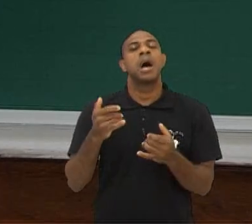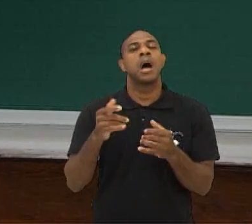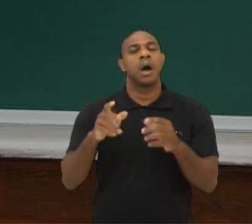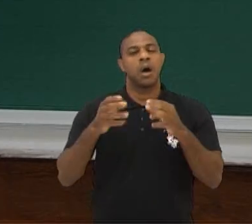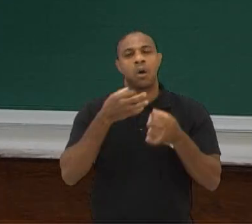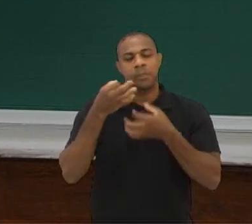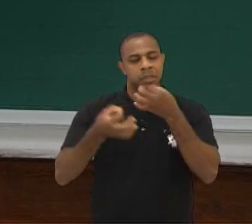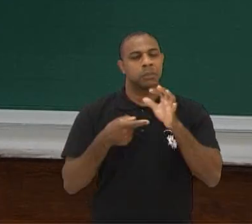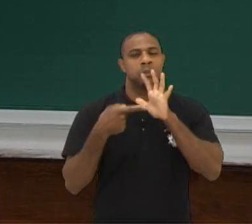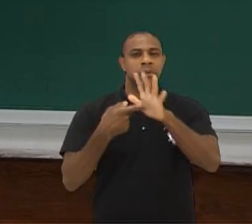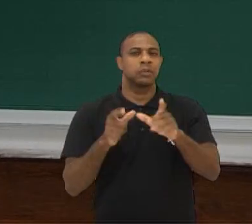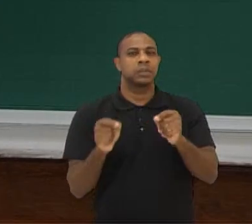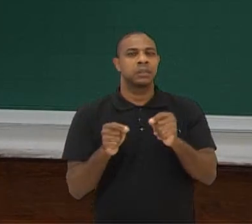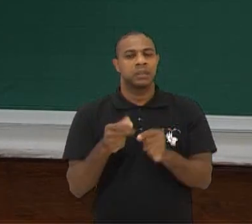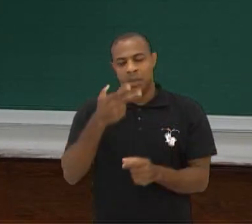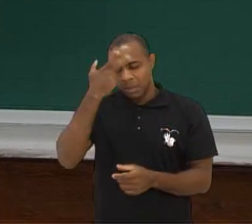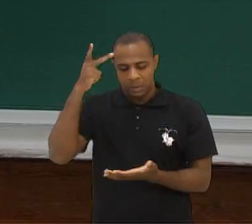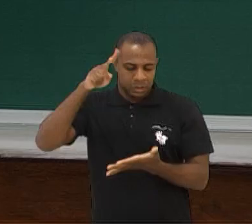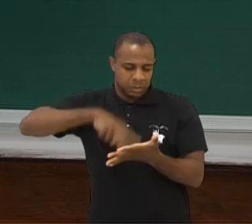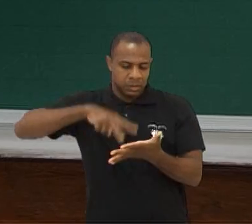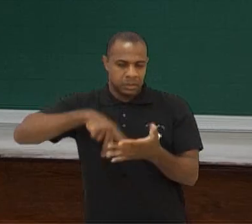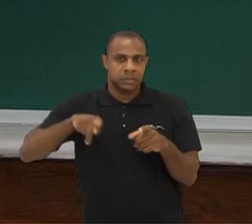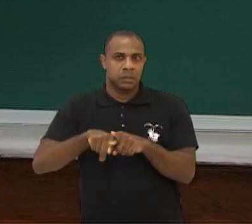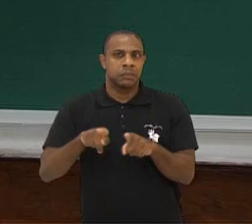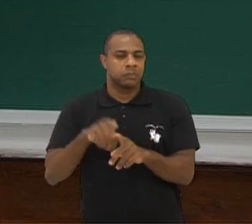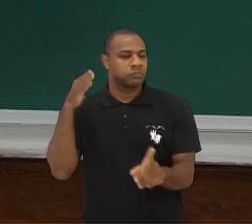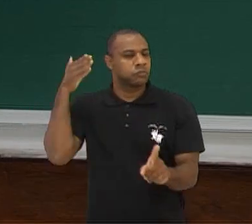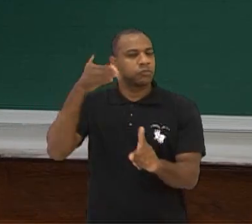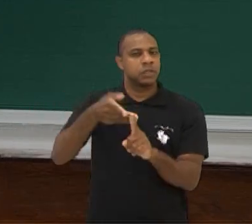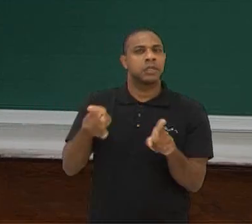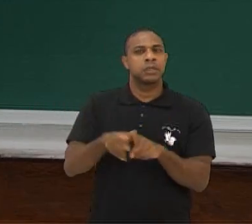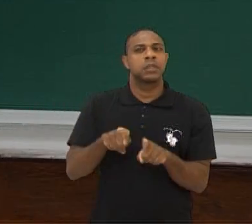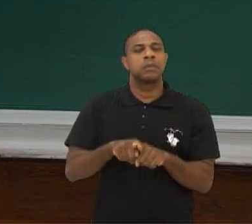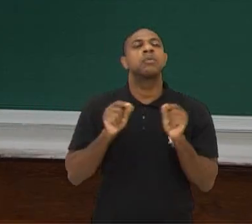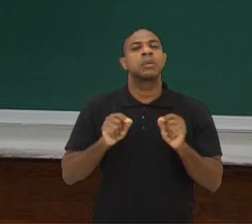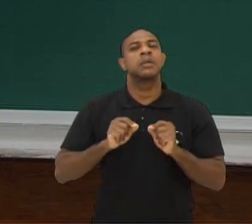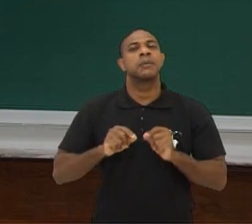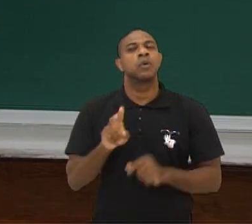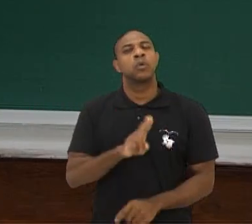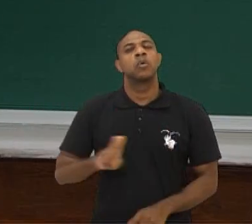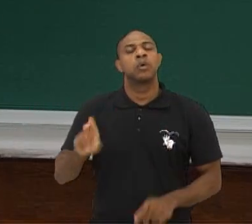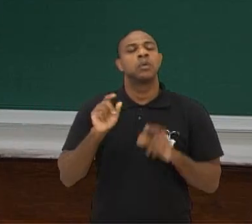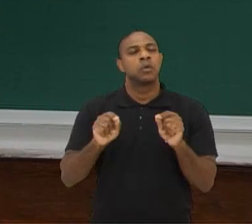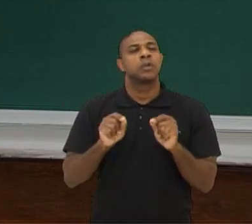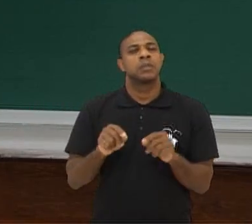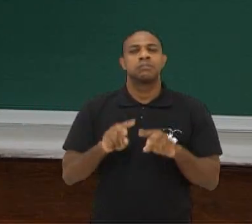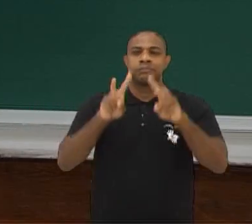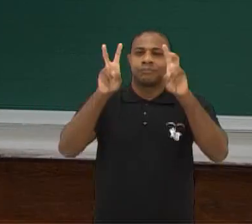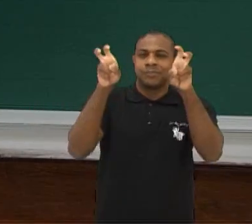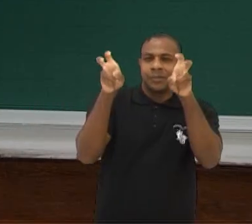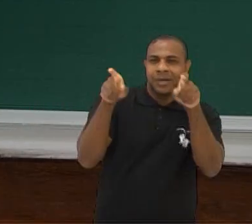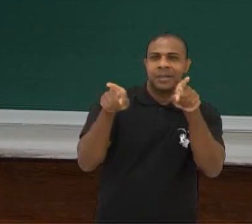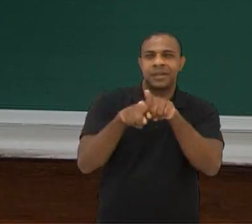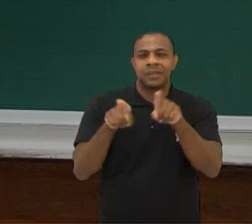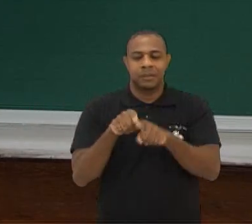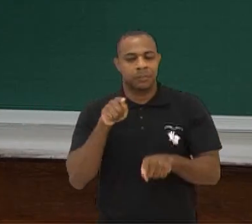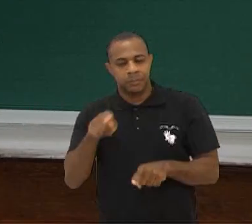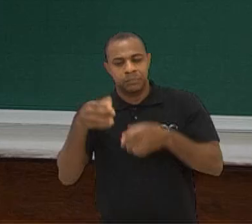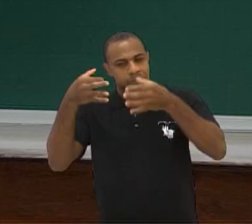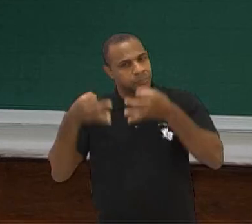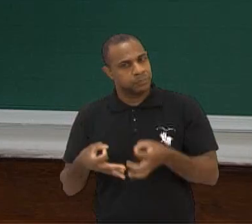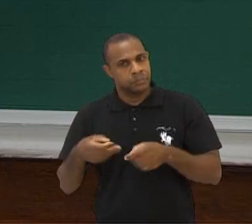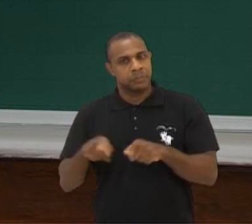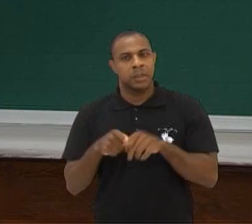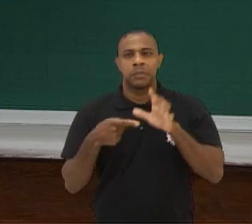é apresentada ao leitor em forma de discurso direto, né, geralmente se utiliza ali as aspas como pontuação adequada